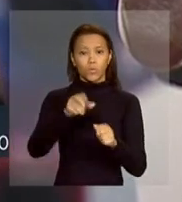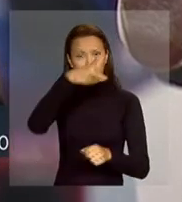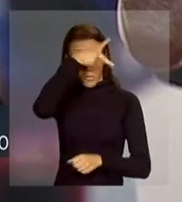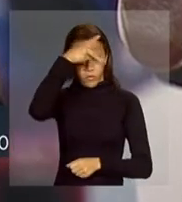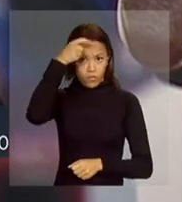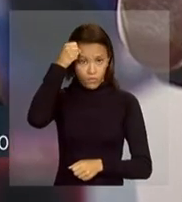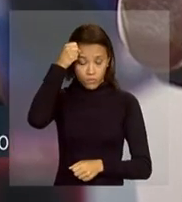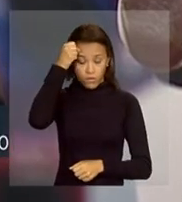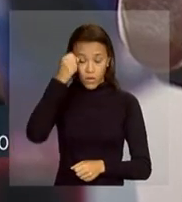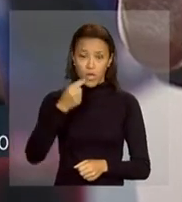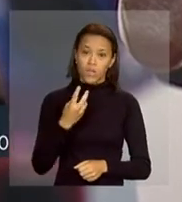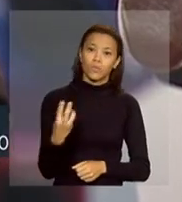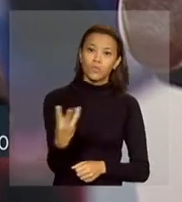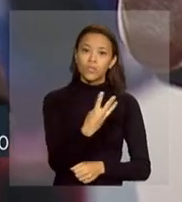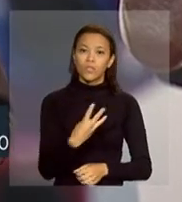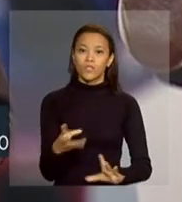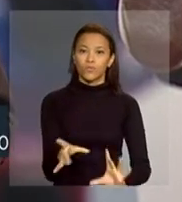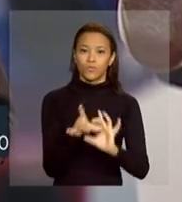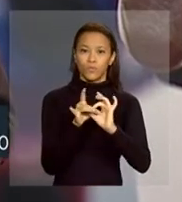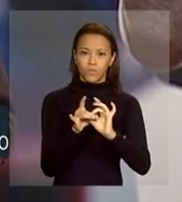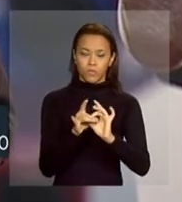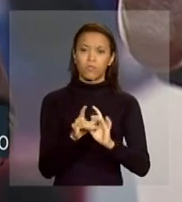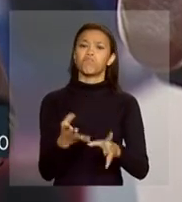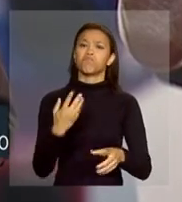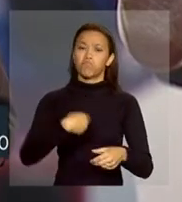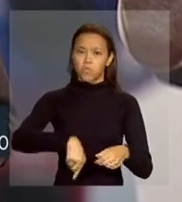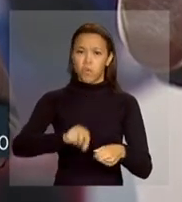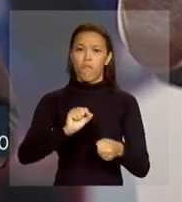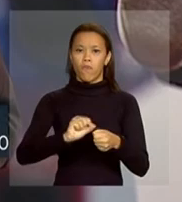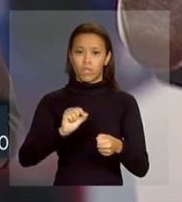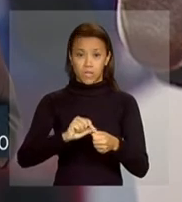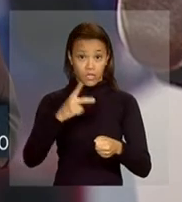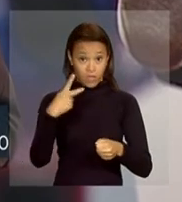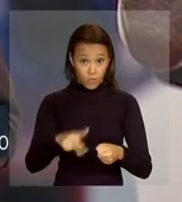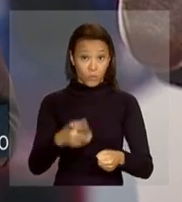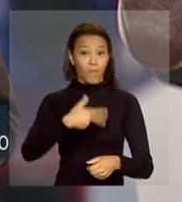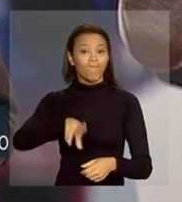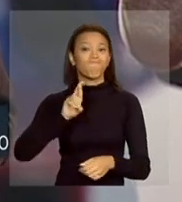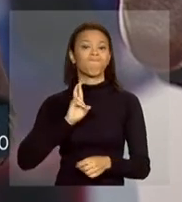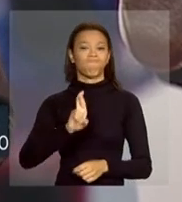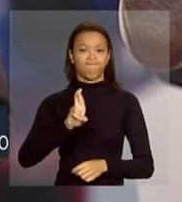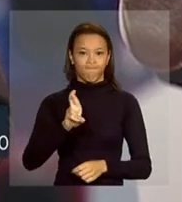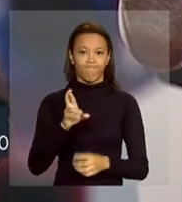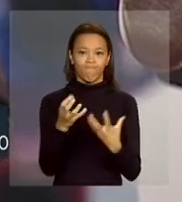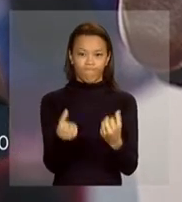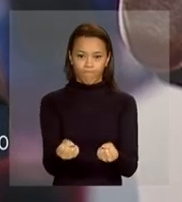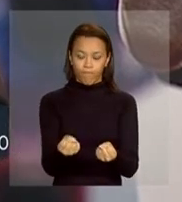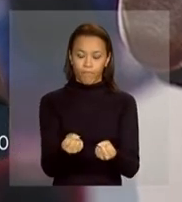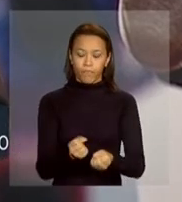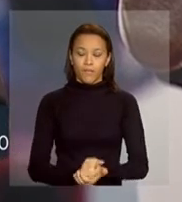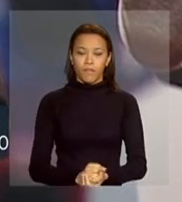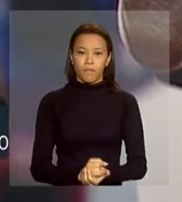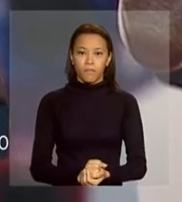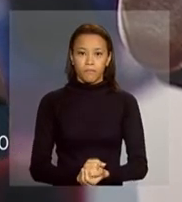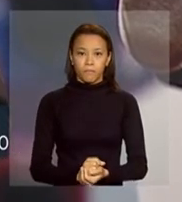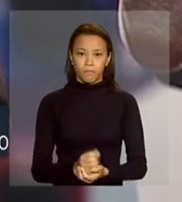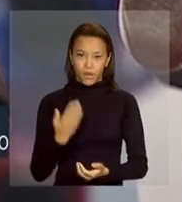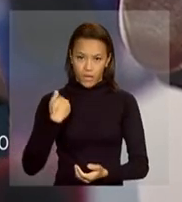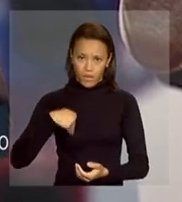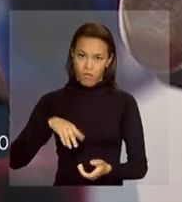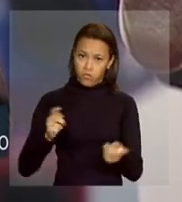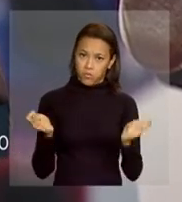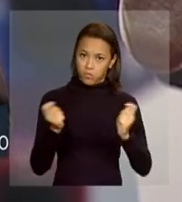estão fazendo o seu dever de casa para que um